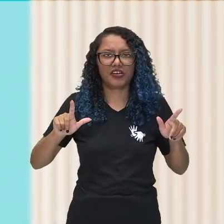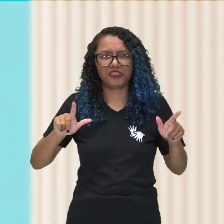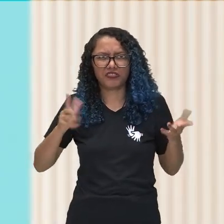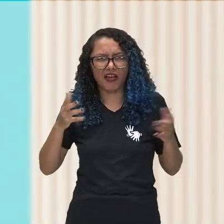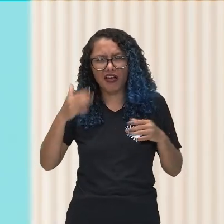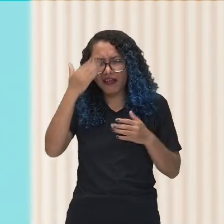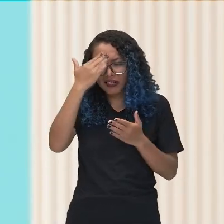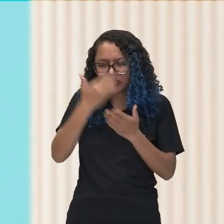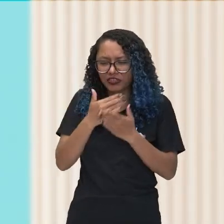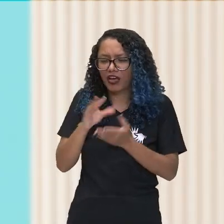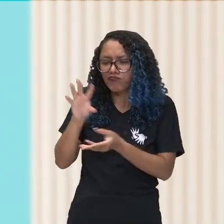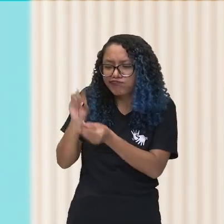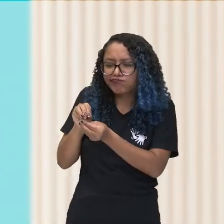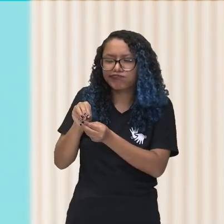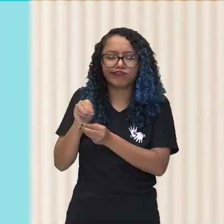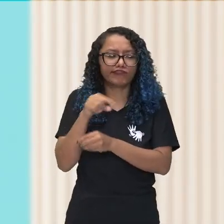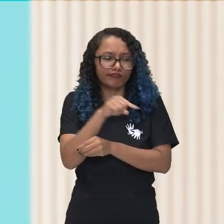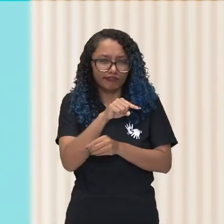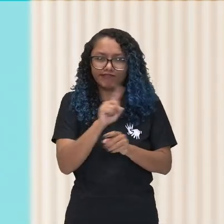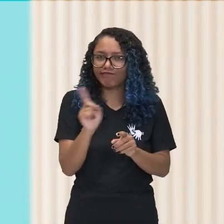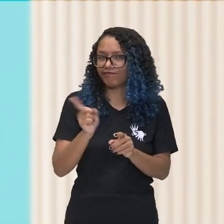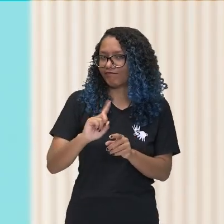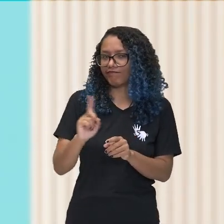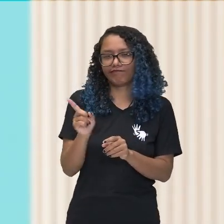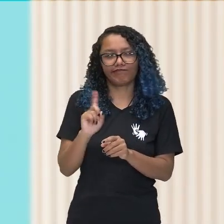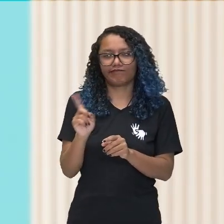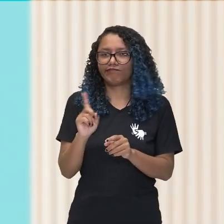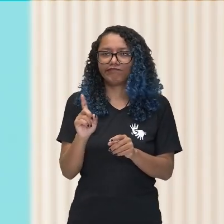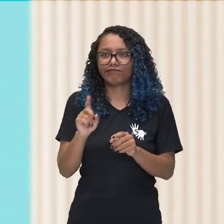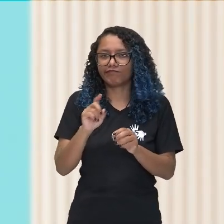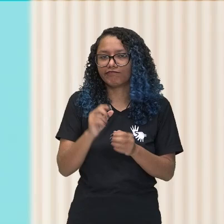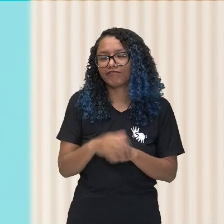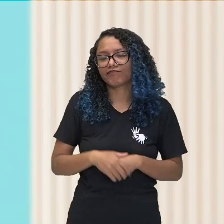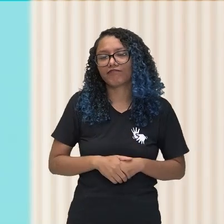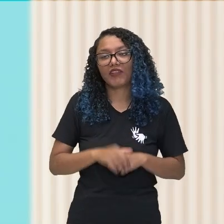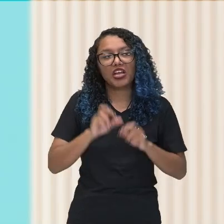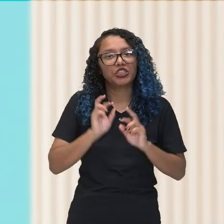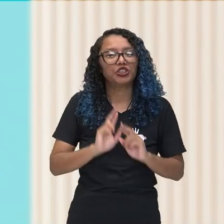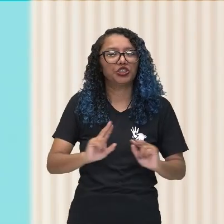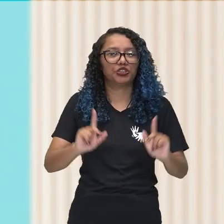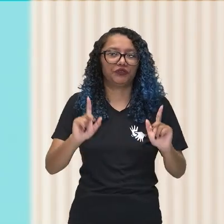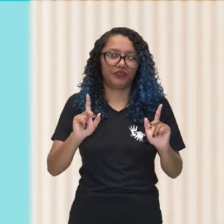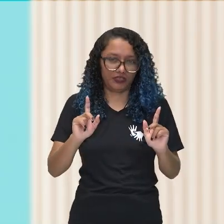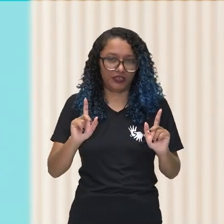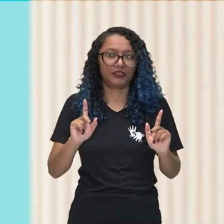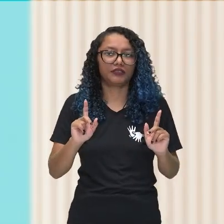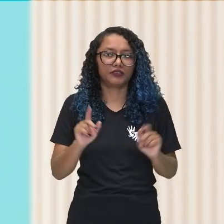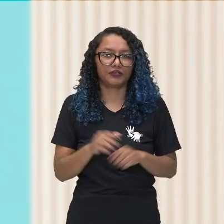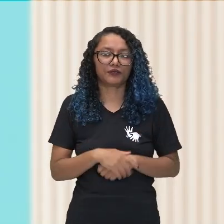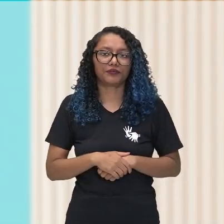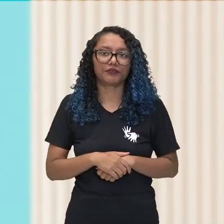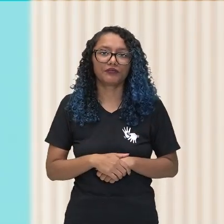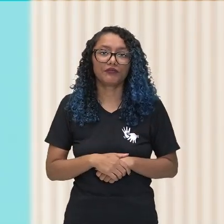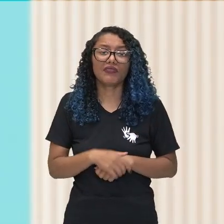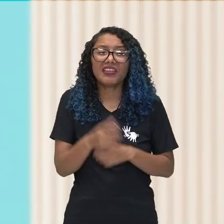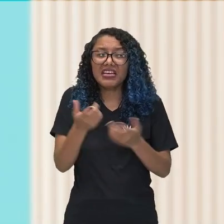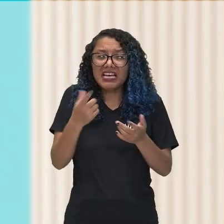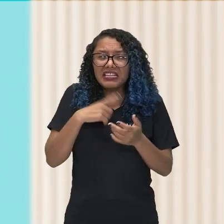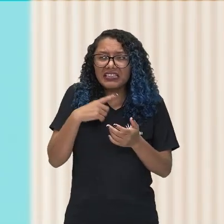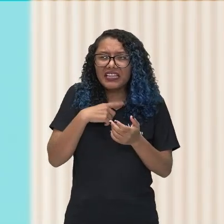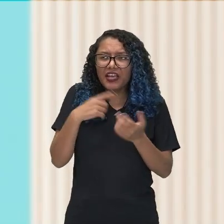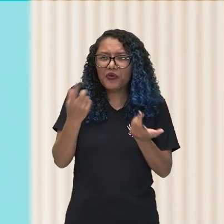salão, está enganado. Na verdade, são 2 esportes que têm uma diferença